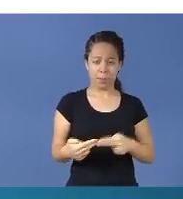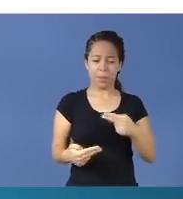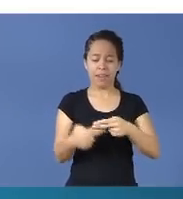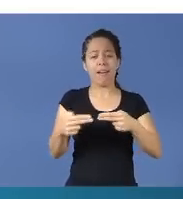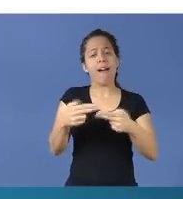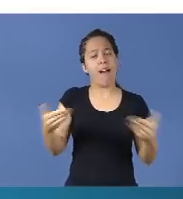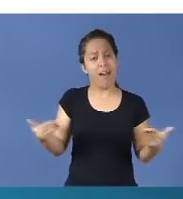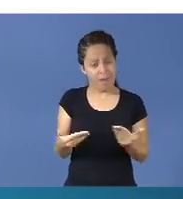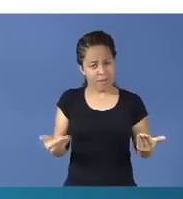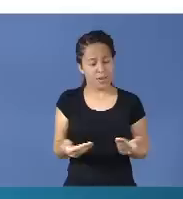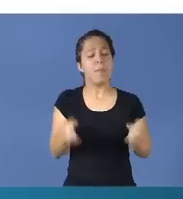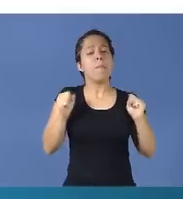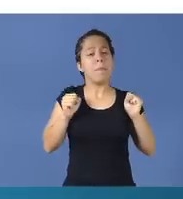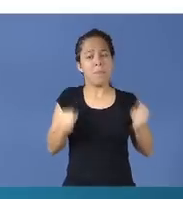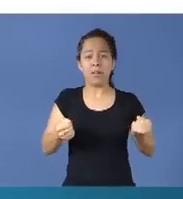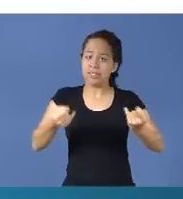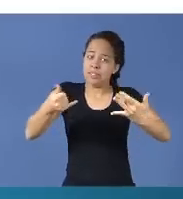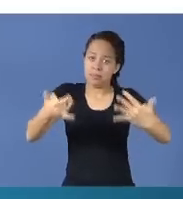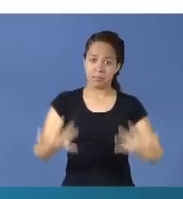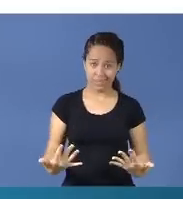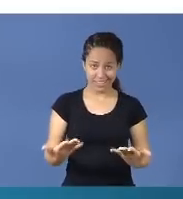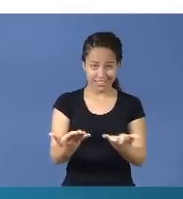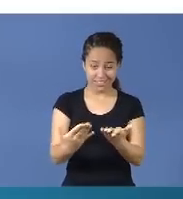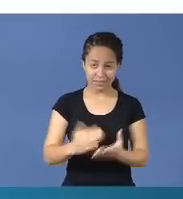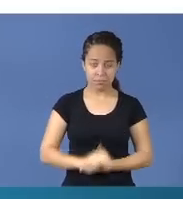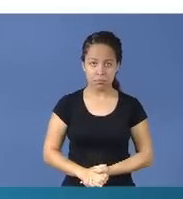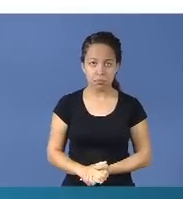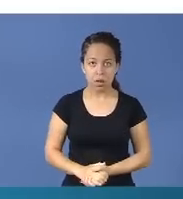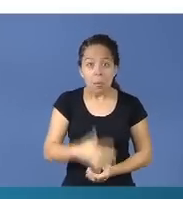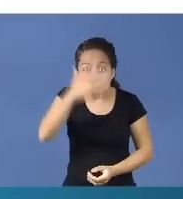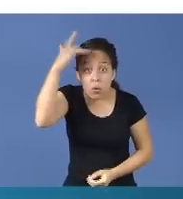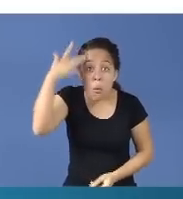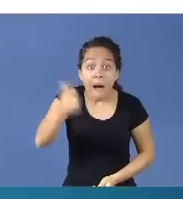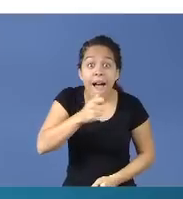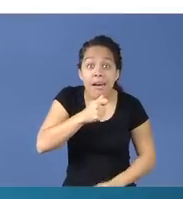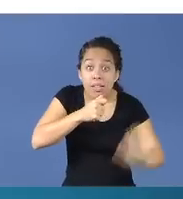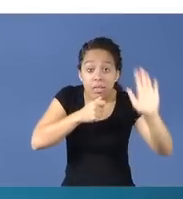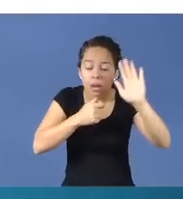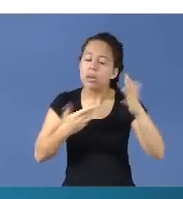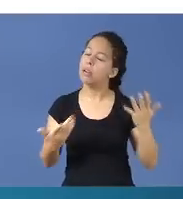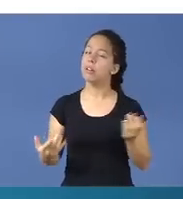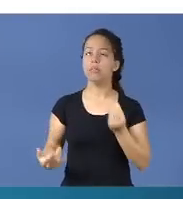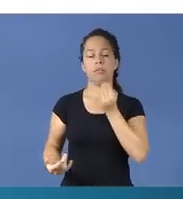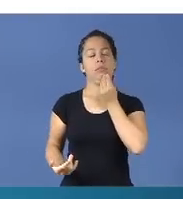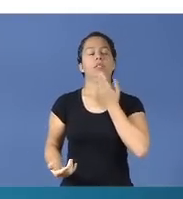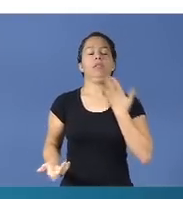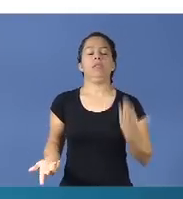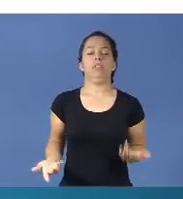resultado. Pronto? Ninguém ainda? Não é possível.